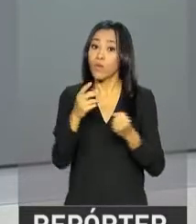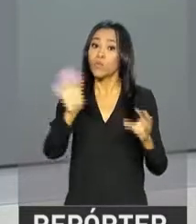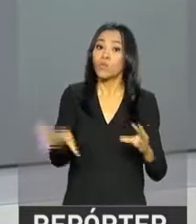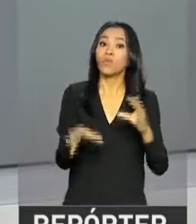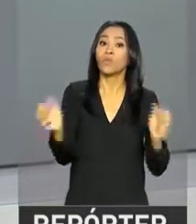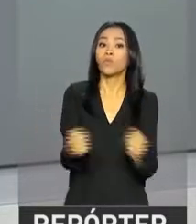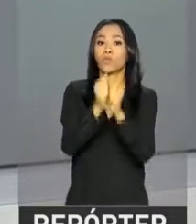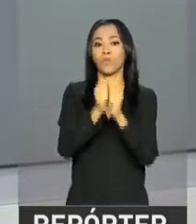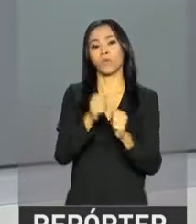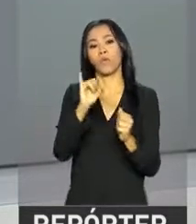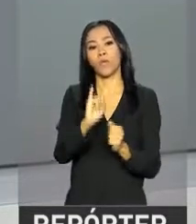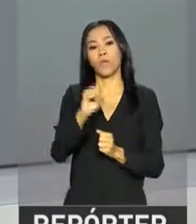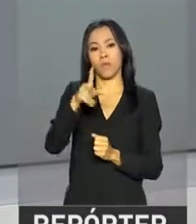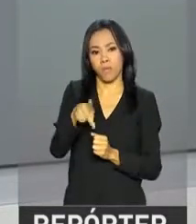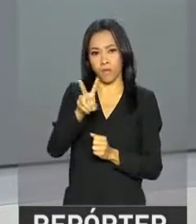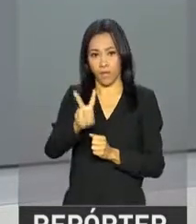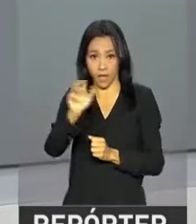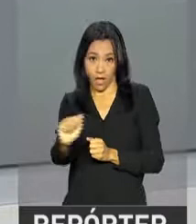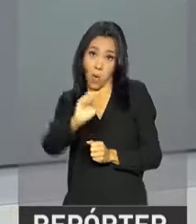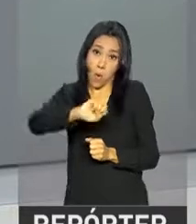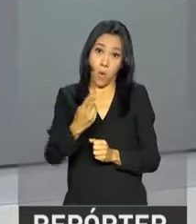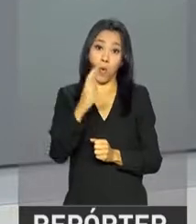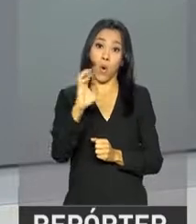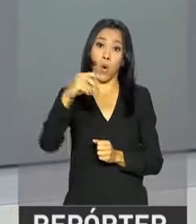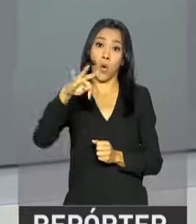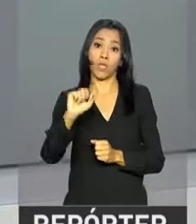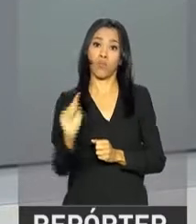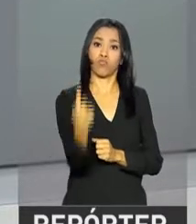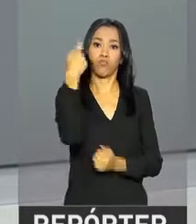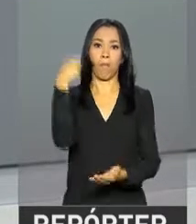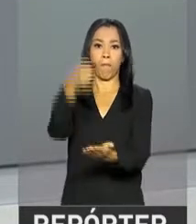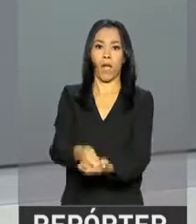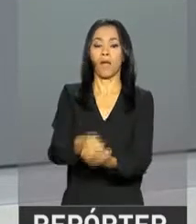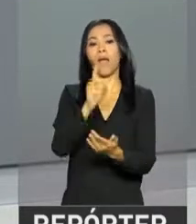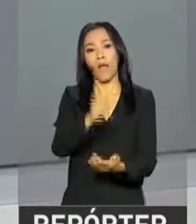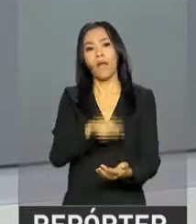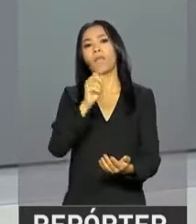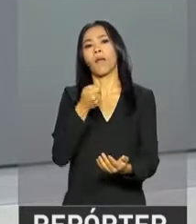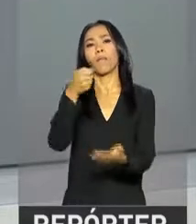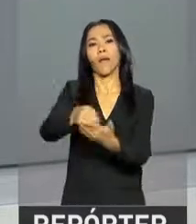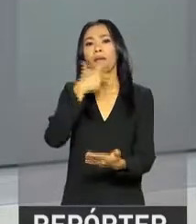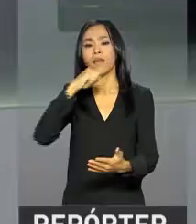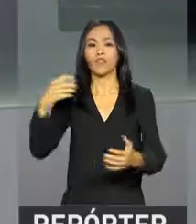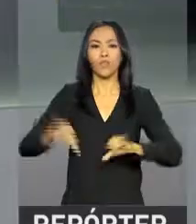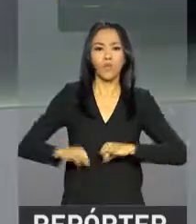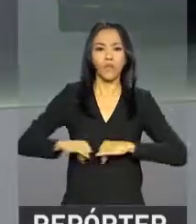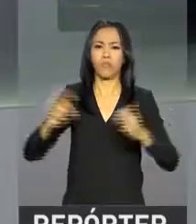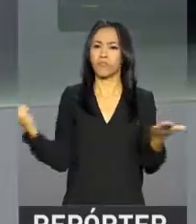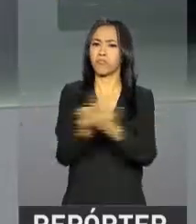primeira parcela do ipva ou na cota única e é utilizado para indenizar vítimas de acidentes de trânsito